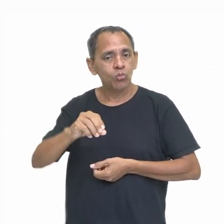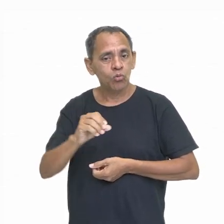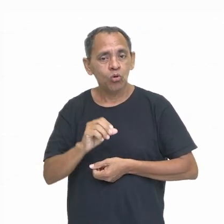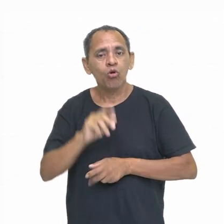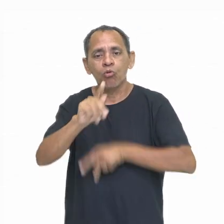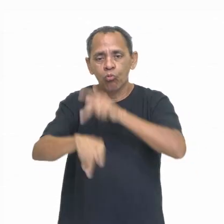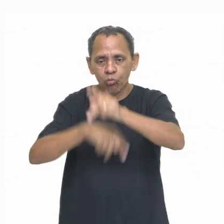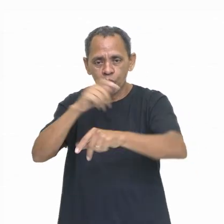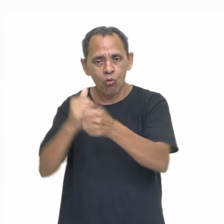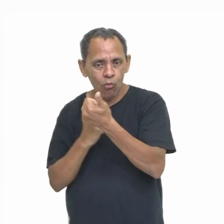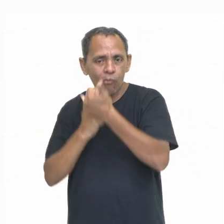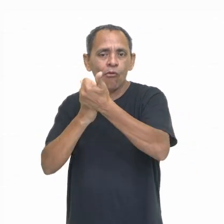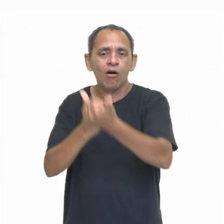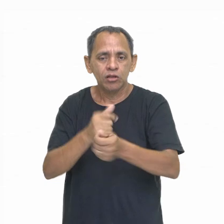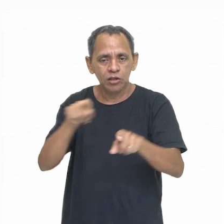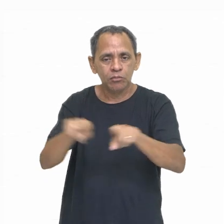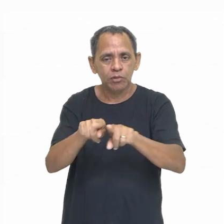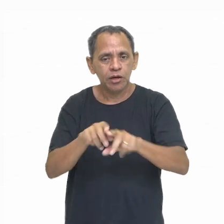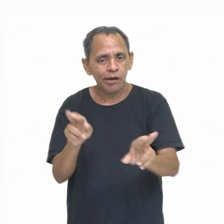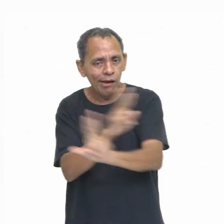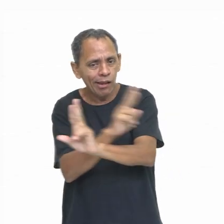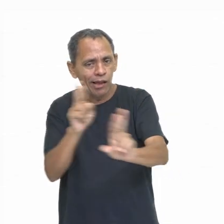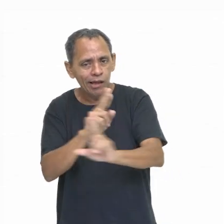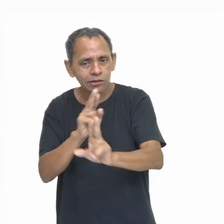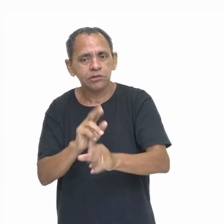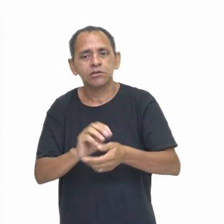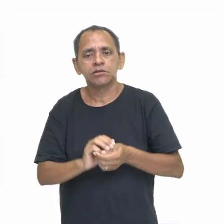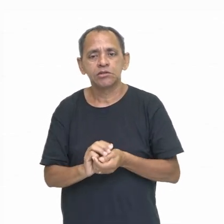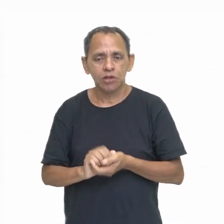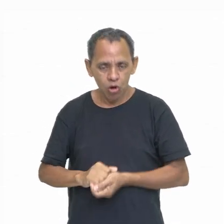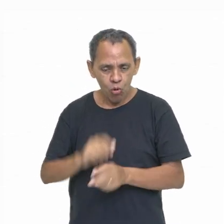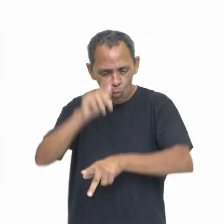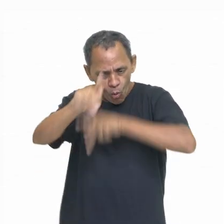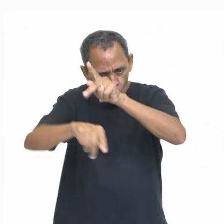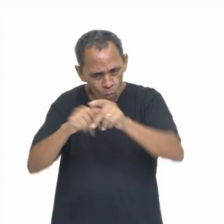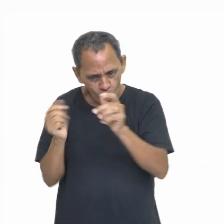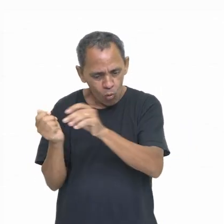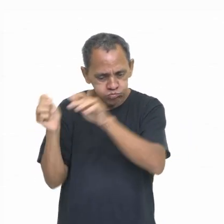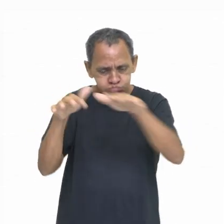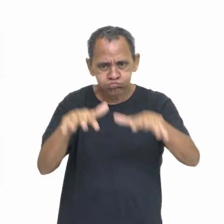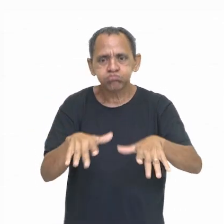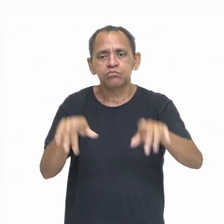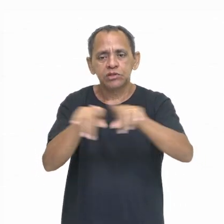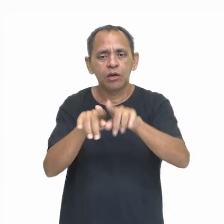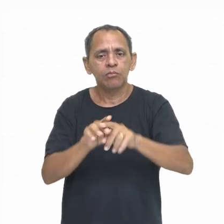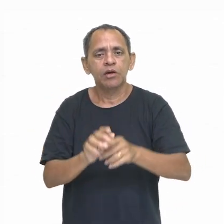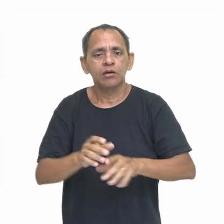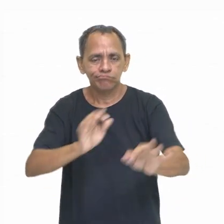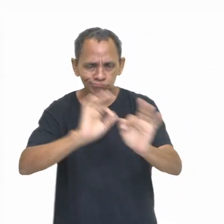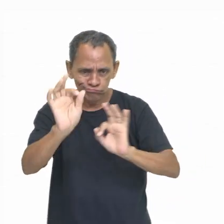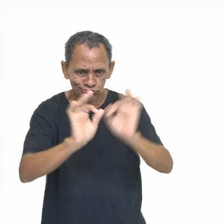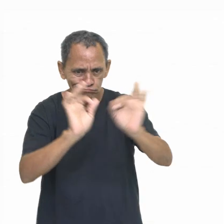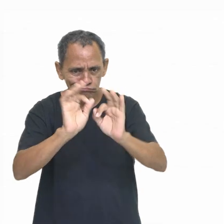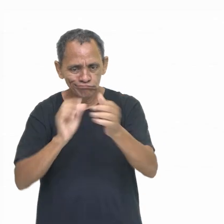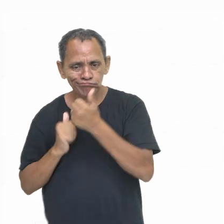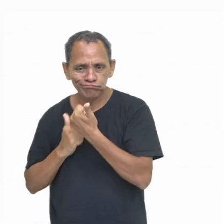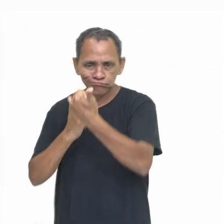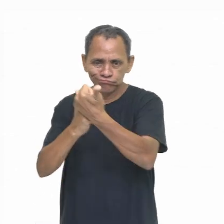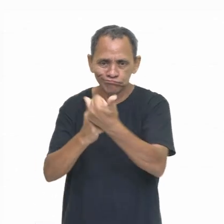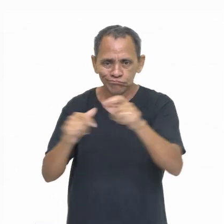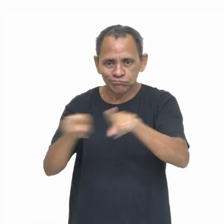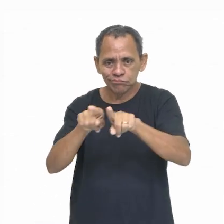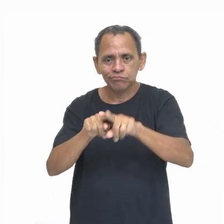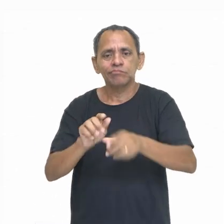direta com as massas, frequentemente utiliza mecanismos clientelistas para mobilizar apoio. Ou